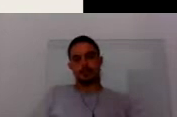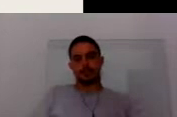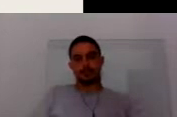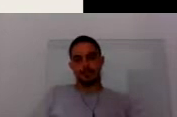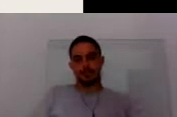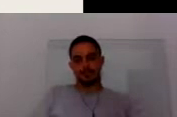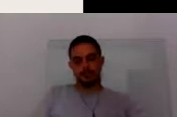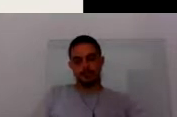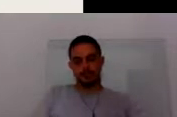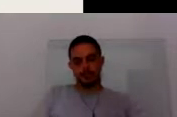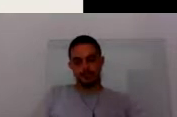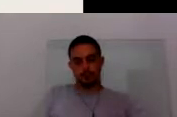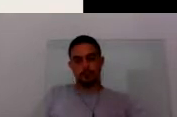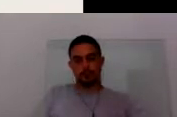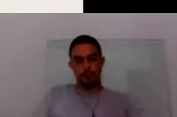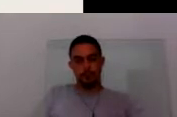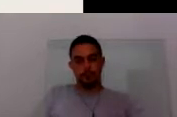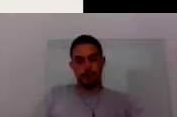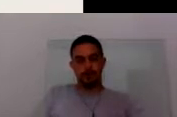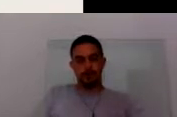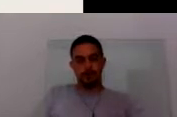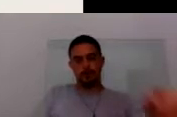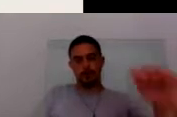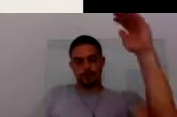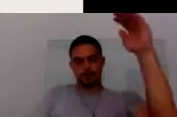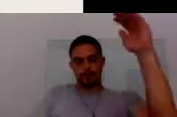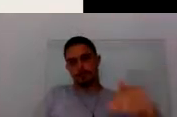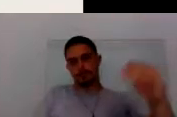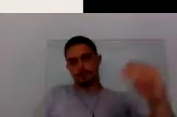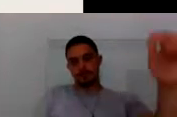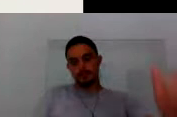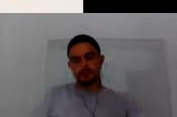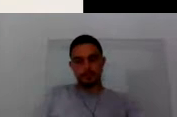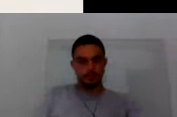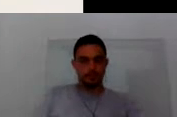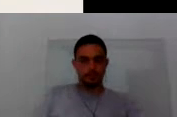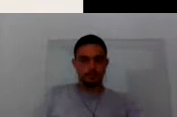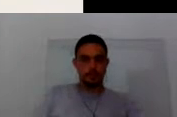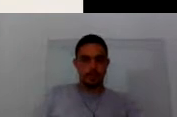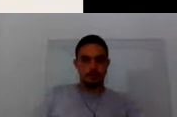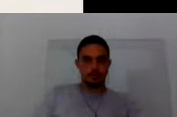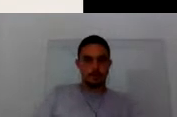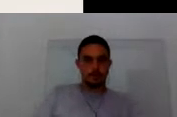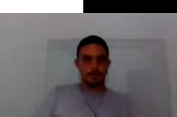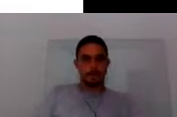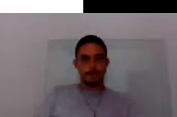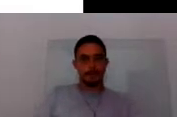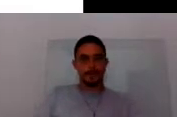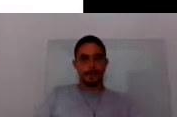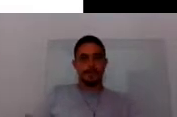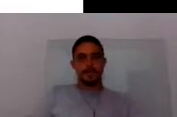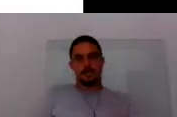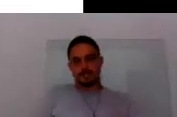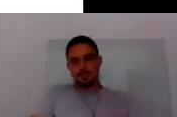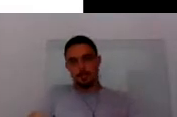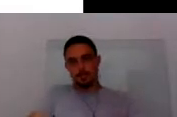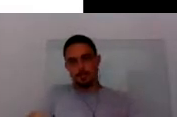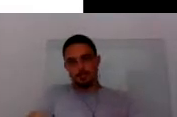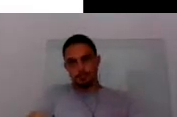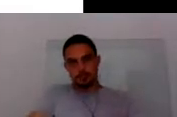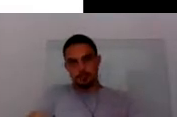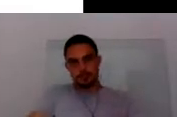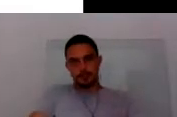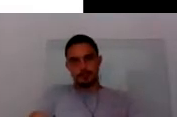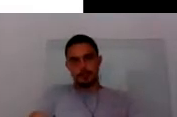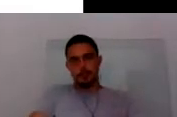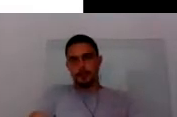são as formas como ocorre, ou pelo menos as zonas de determinação de infiltração de água no solo. Tá? E aí aqui é só um